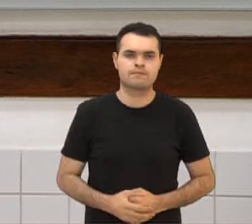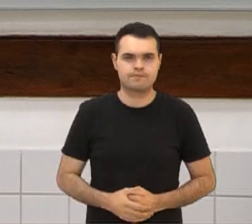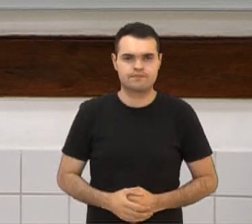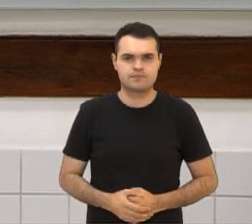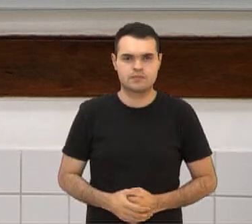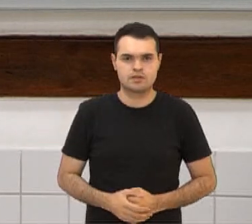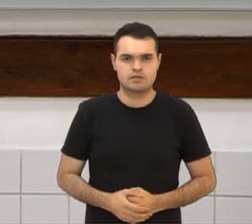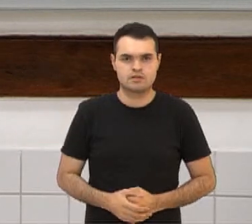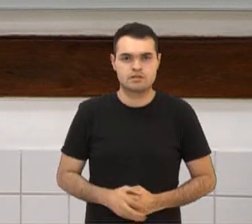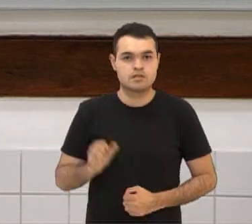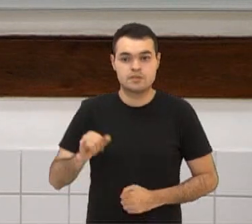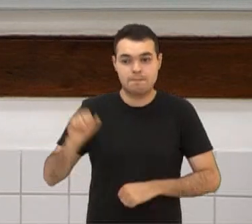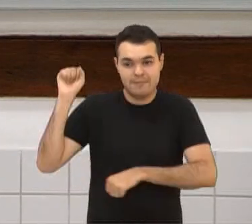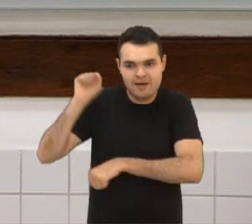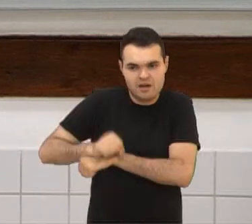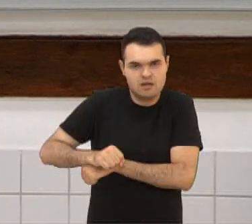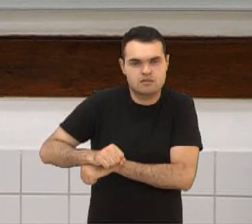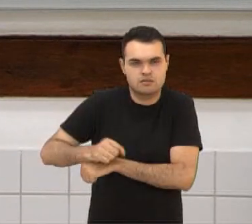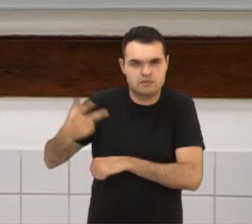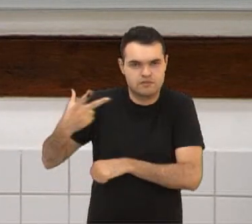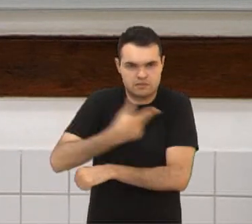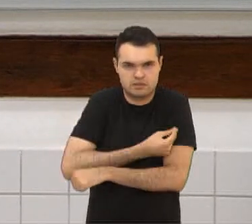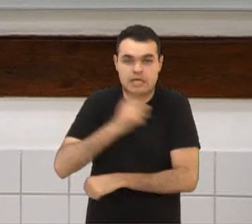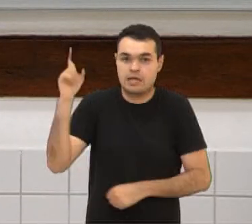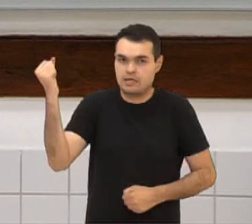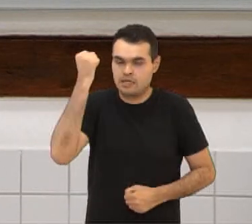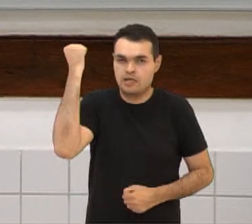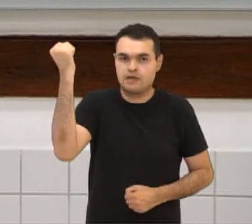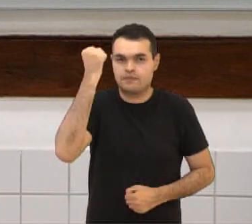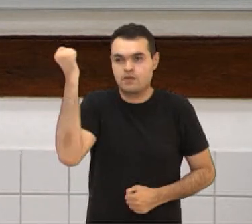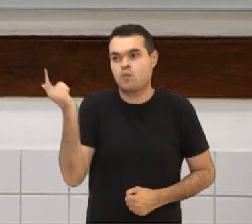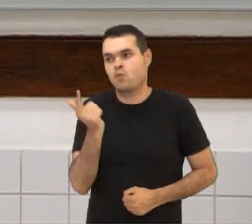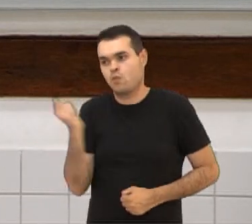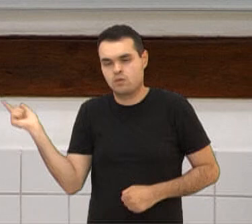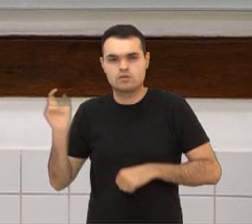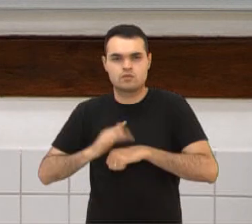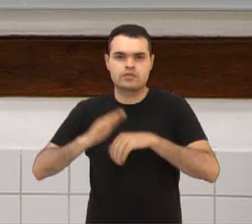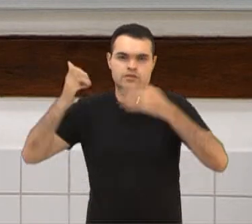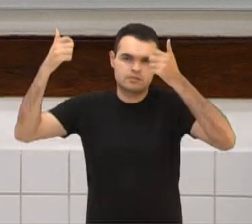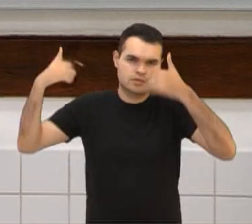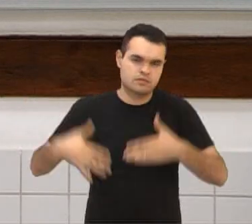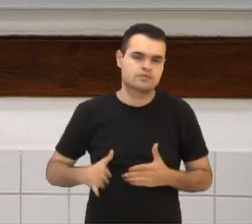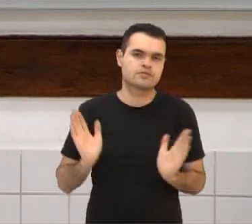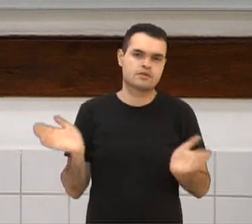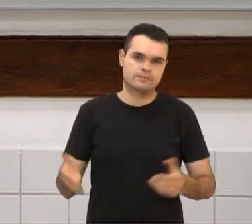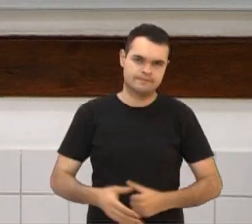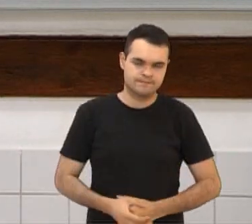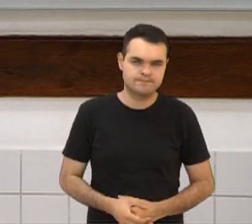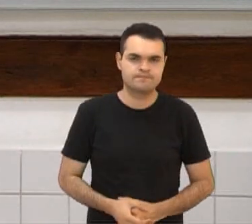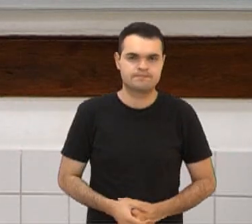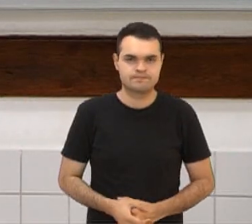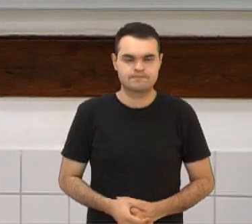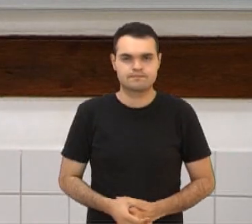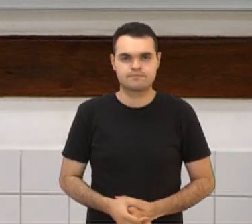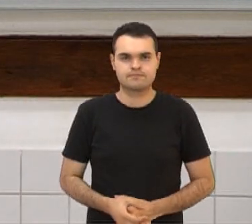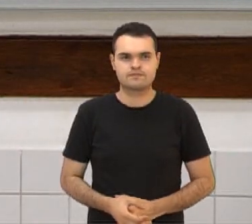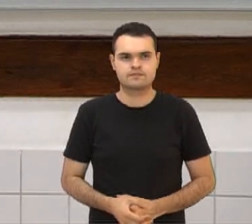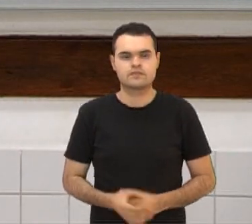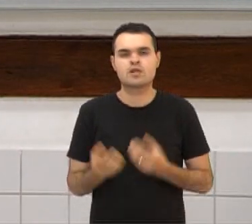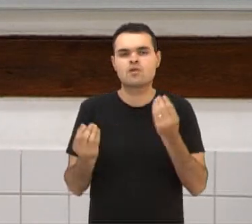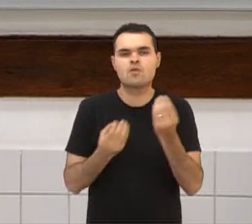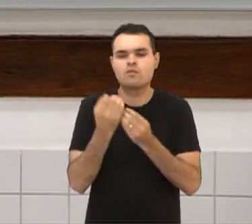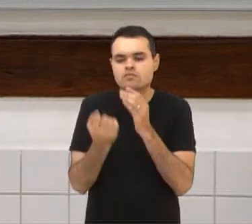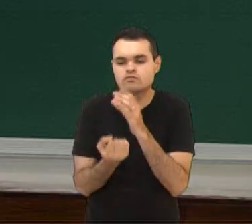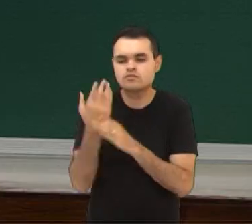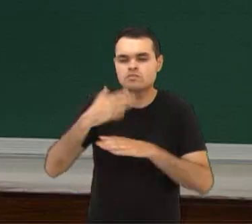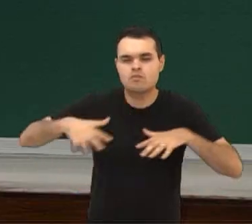da gente deixar de tomar vacina é muito grave. Vai retornar várias doenças que a gente já nem se preocupava mais com elas. Como que surgiu